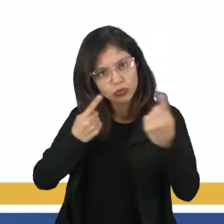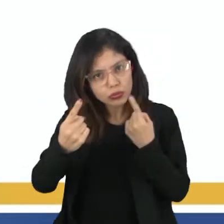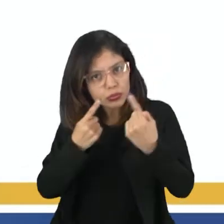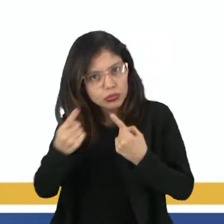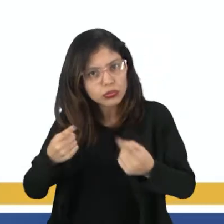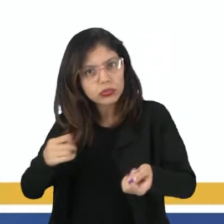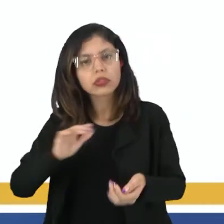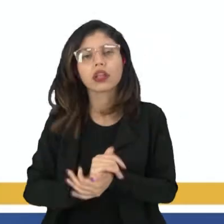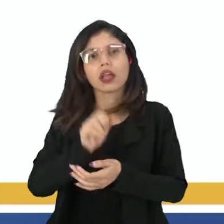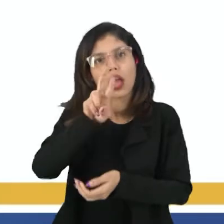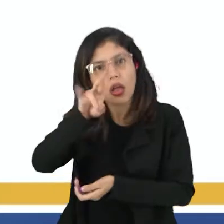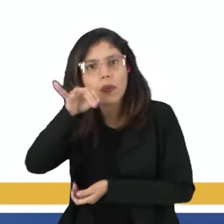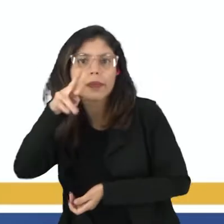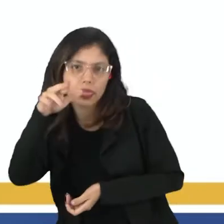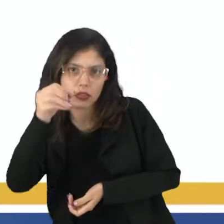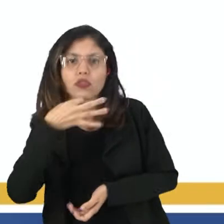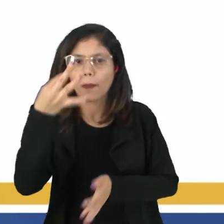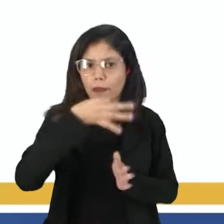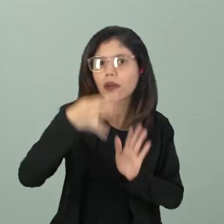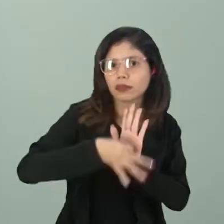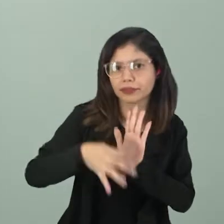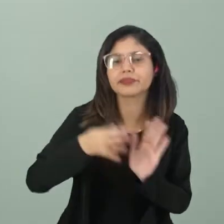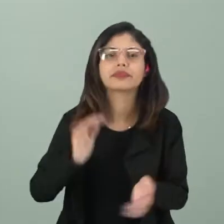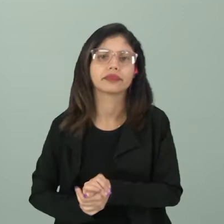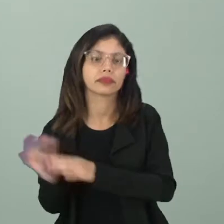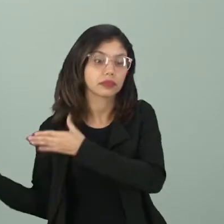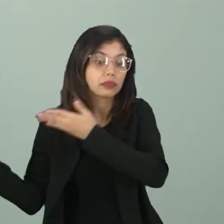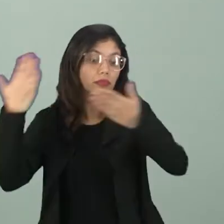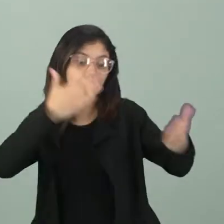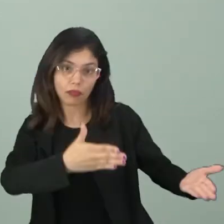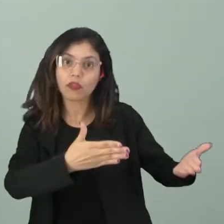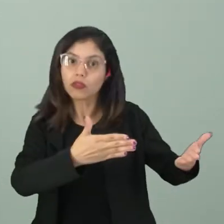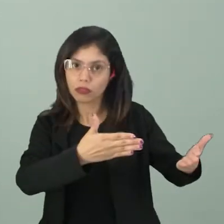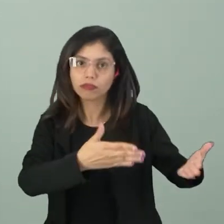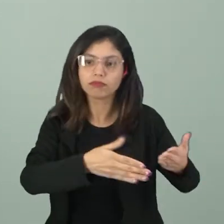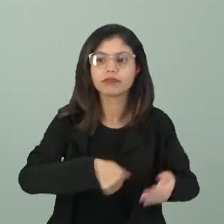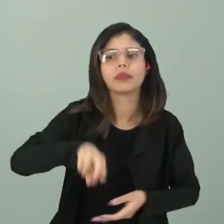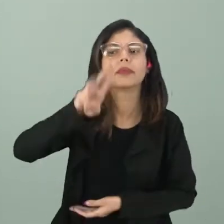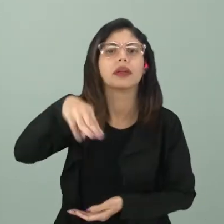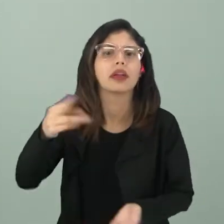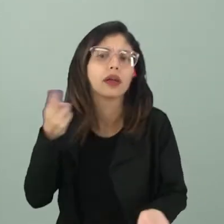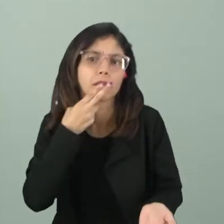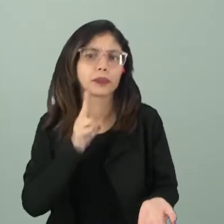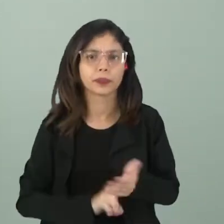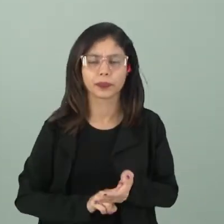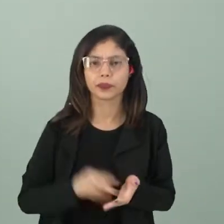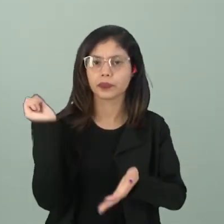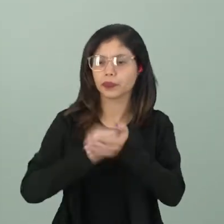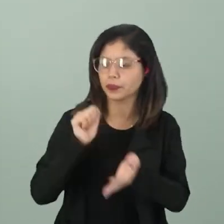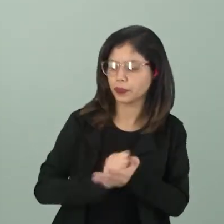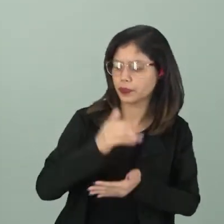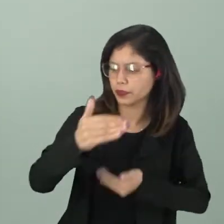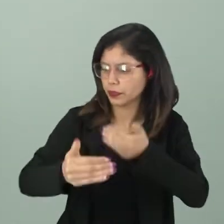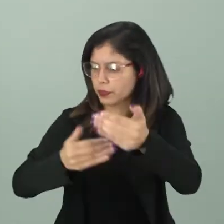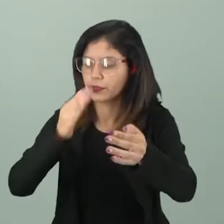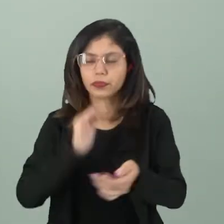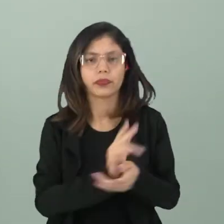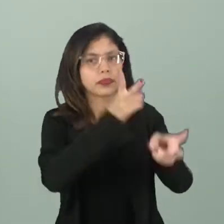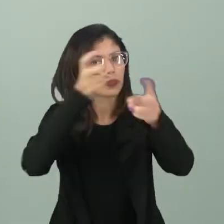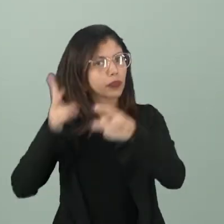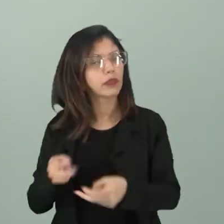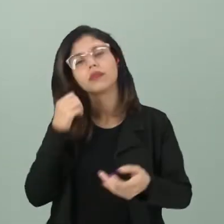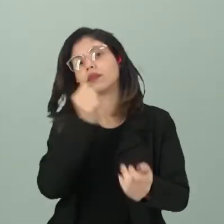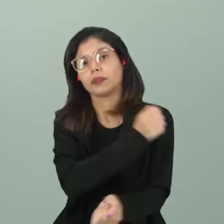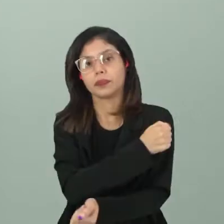discurso argumentativo para convencer a quem se destina essa carta, tá? Ao longo da escrita dessa carta, a gente percebe